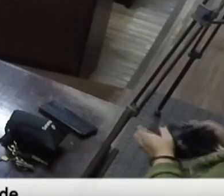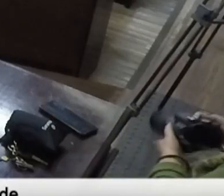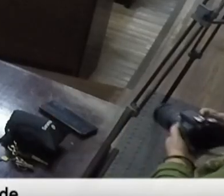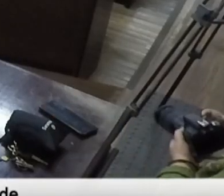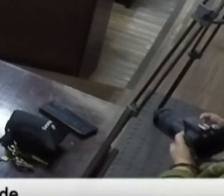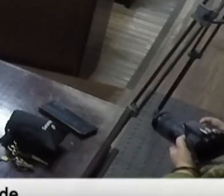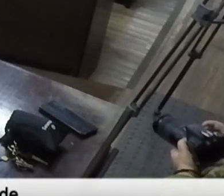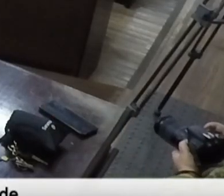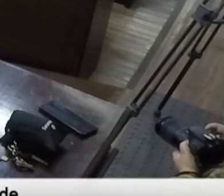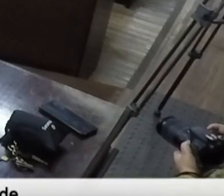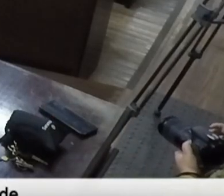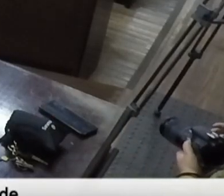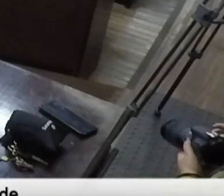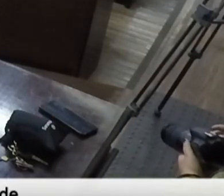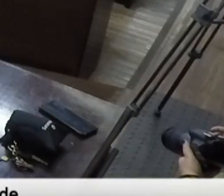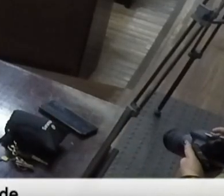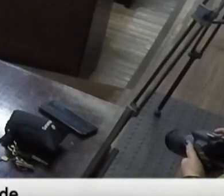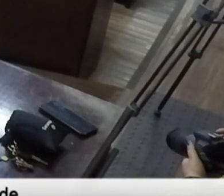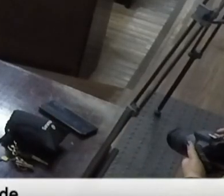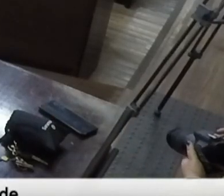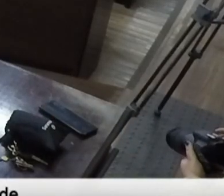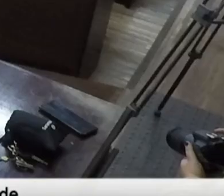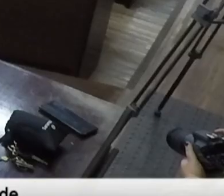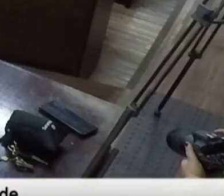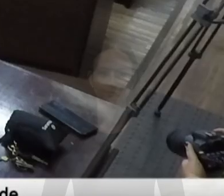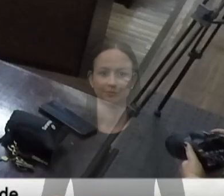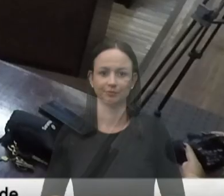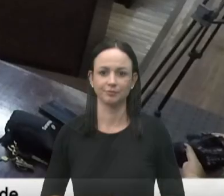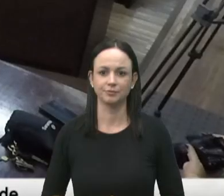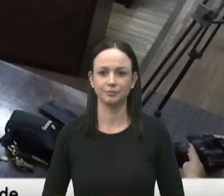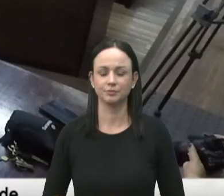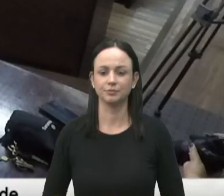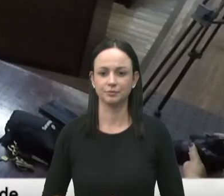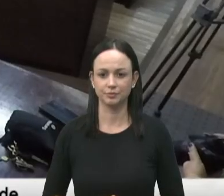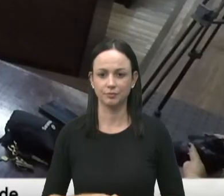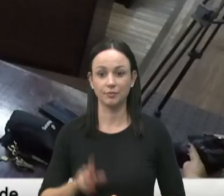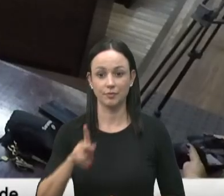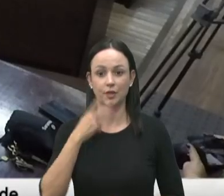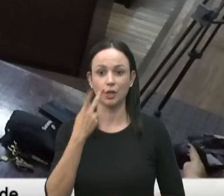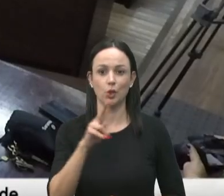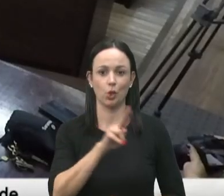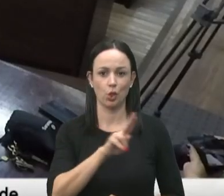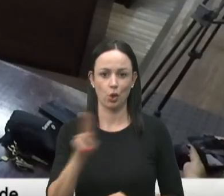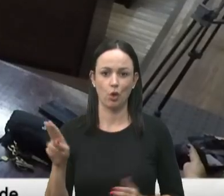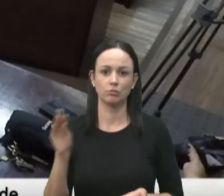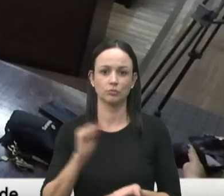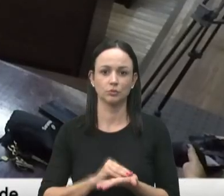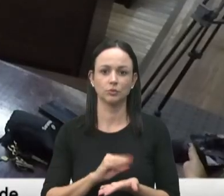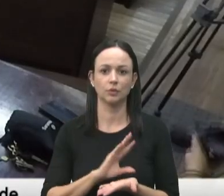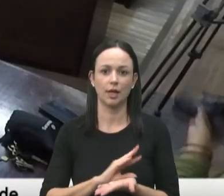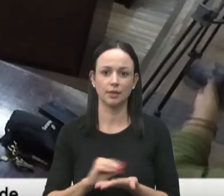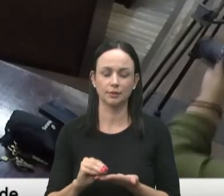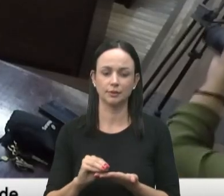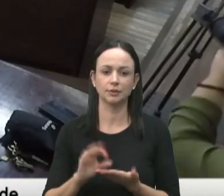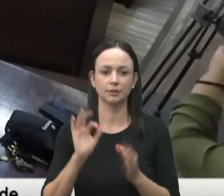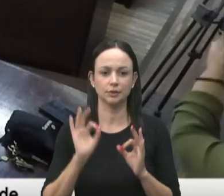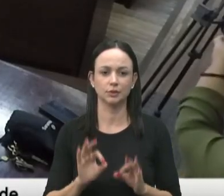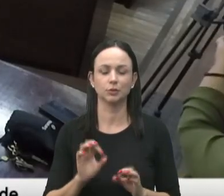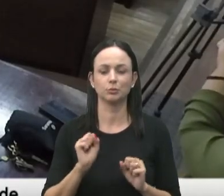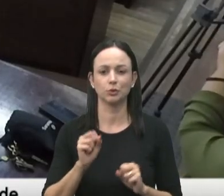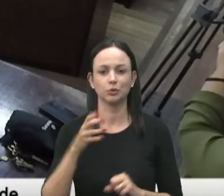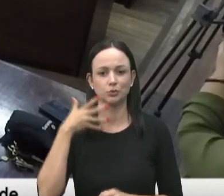vocês. Se, por favor, fala o teu nome, para a gente registrar em ata direitinho, e pode fazer